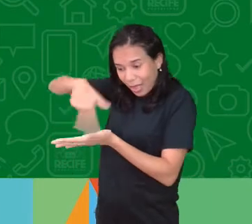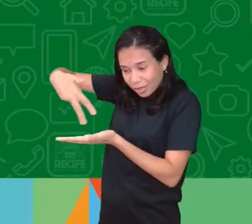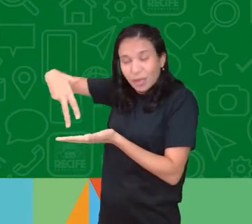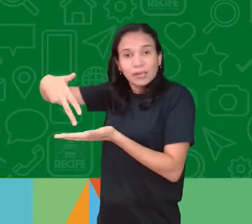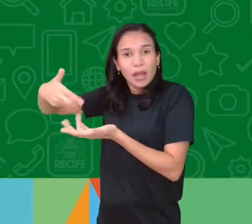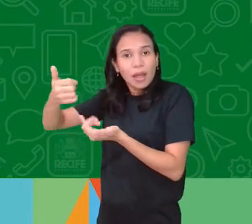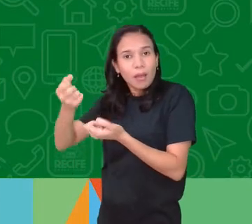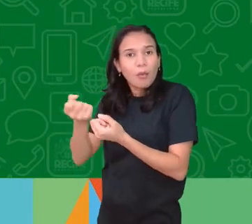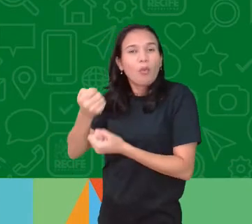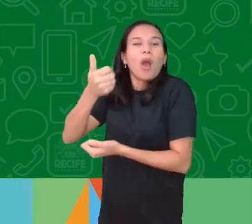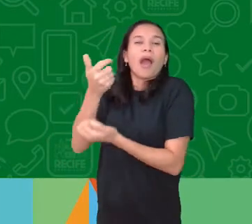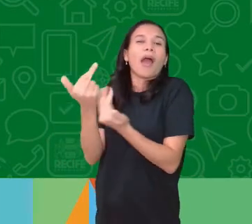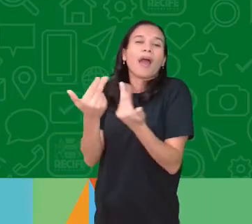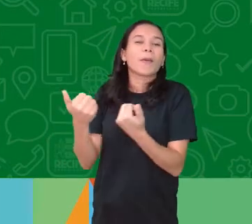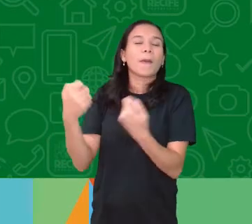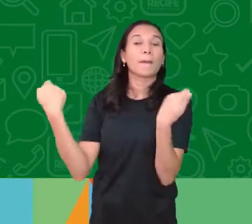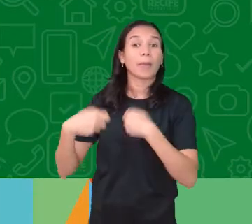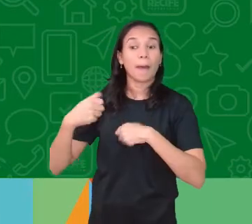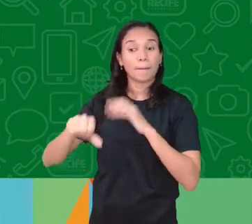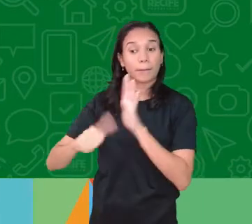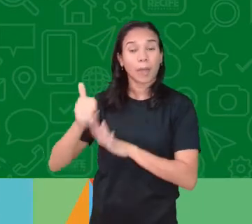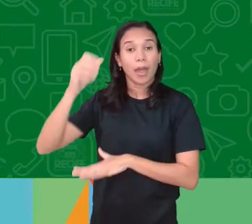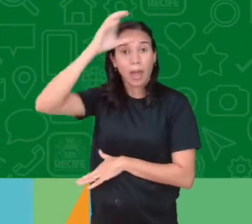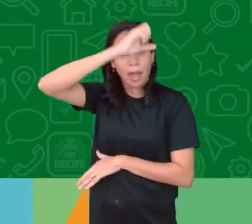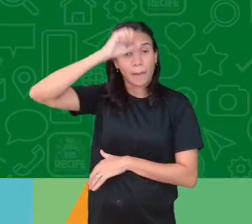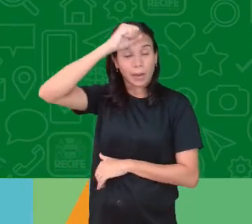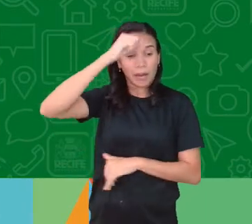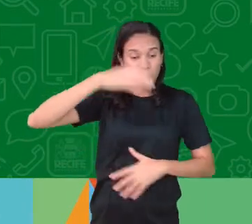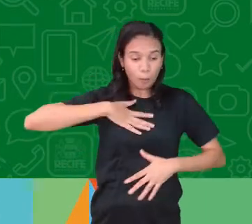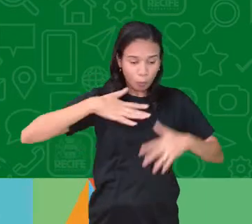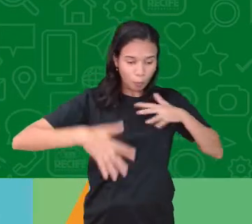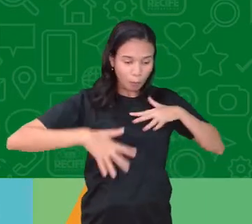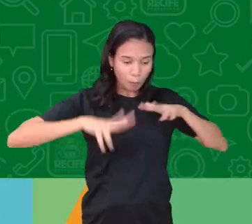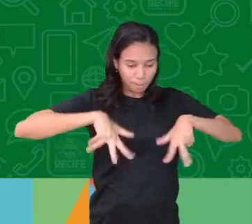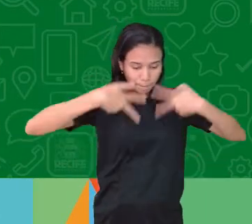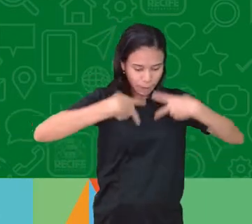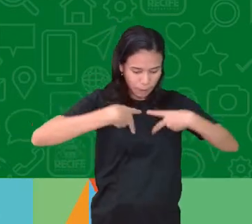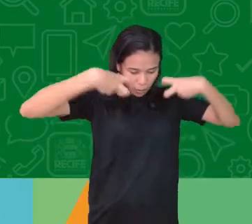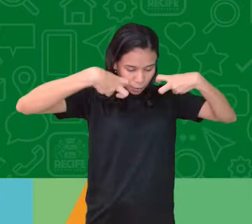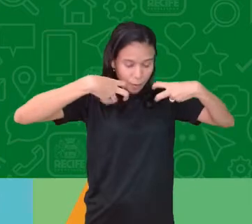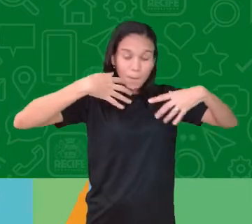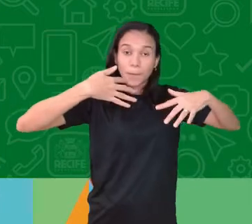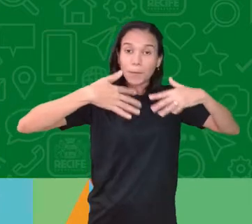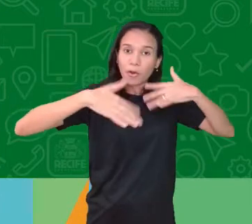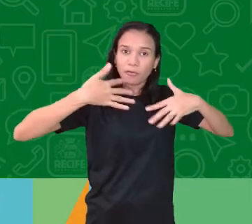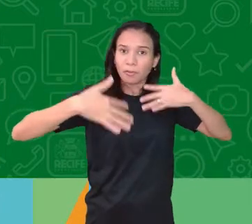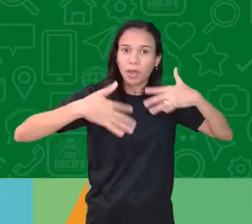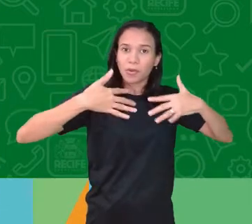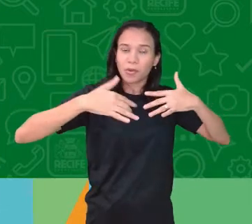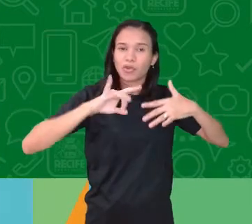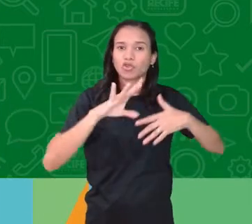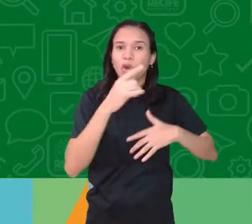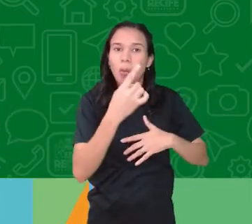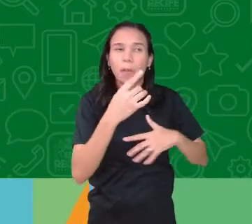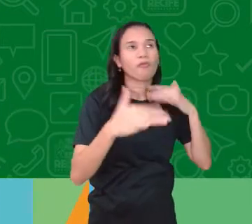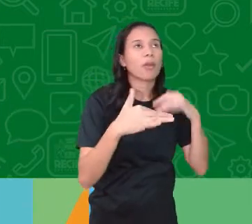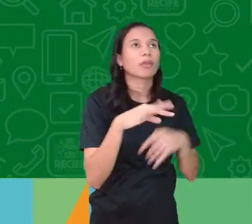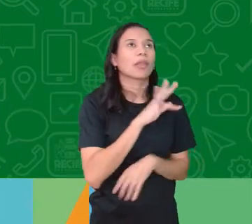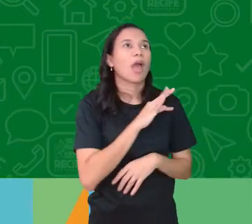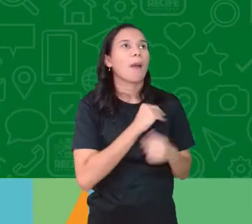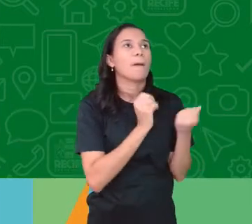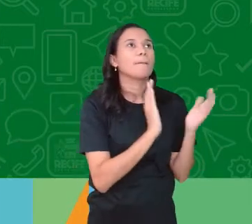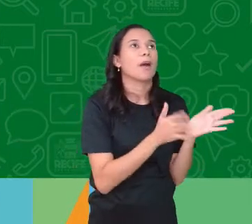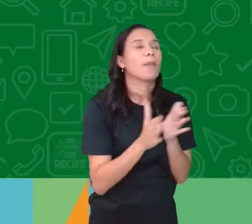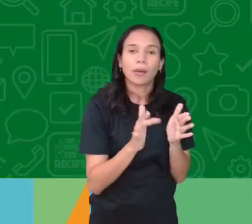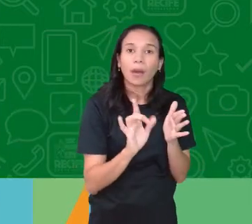basicamente da mesma forma. Então, eu preciso primeiro aprender movimentos, né? E aí, quando eu digo movimento, eu não quero dizer só um movimento técnico, mas eu